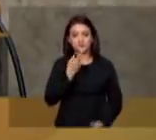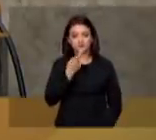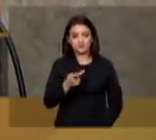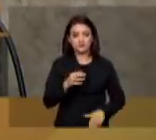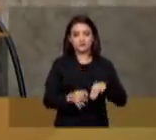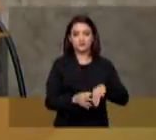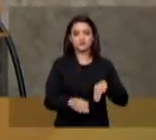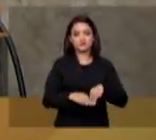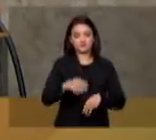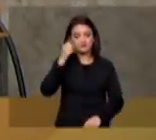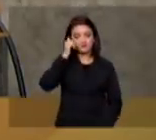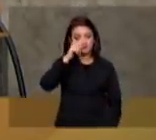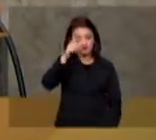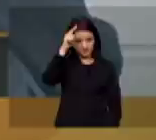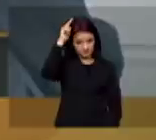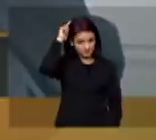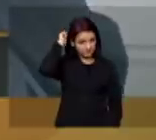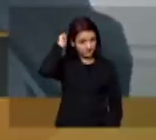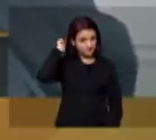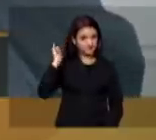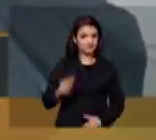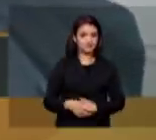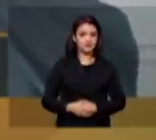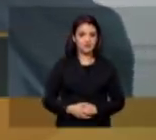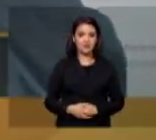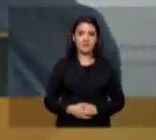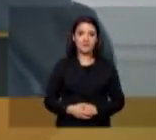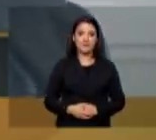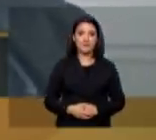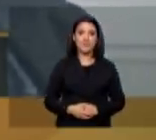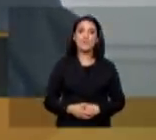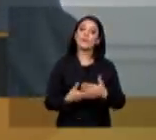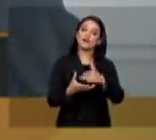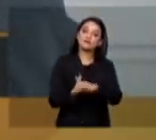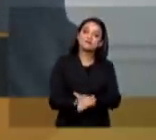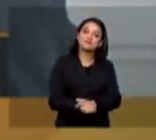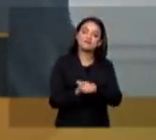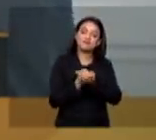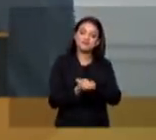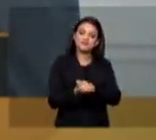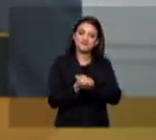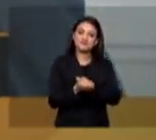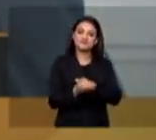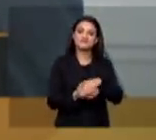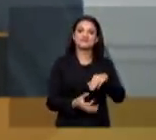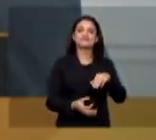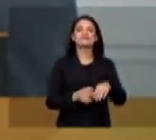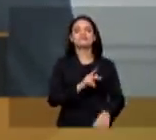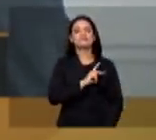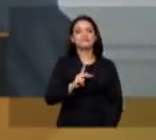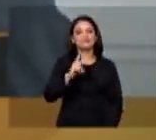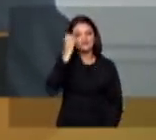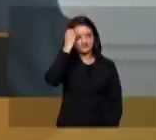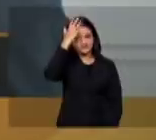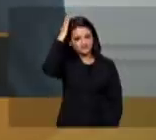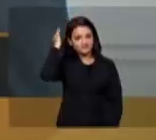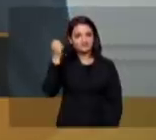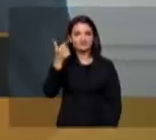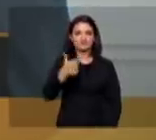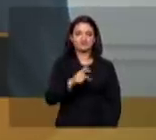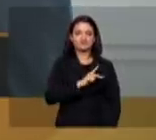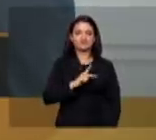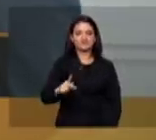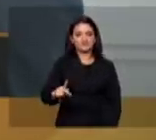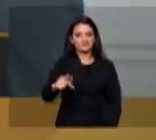Moraes. Presidente, cumprimento inicialmente Vossa Excelência, ministro Luiz Fux, nossa vice-presidente, ministra Rosa Weber,